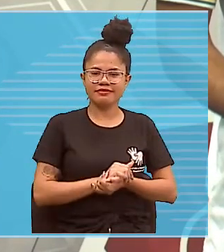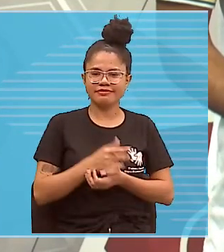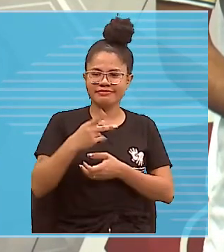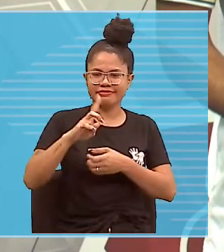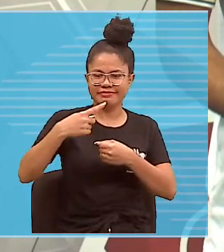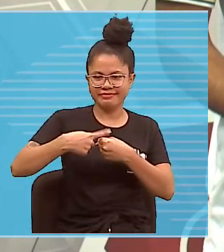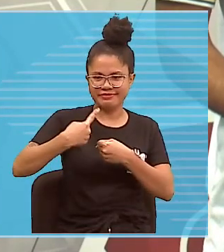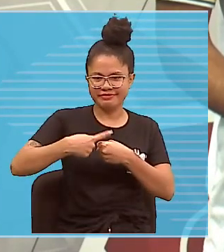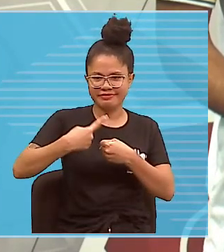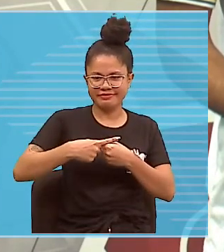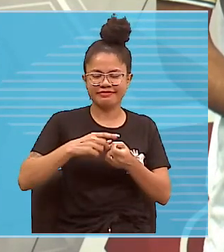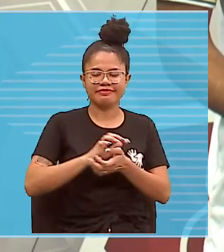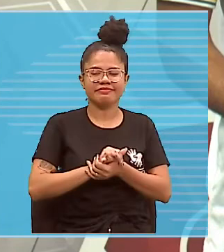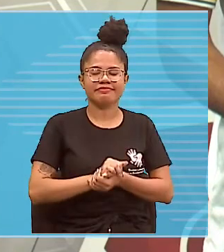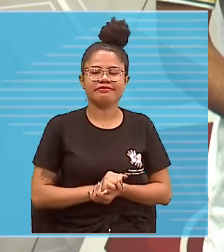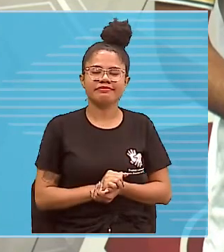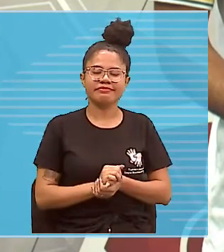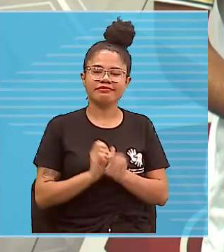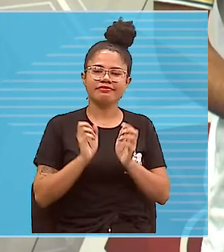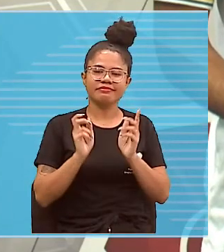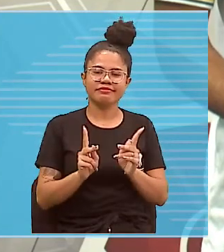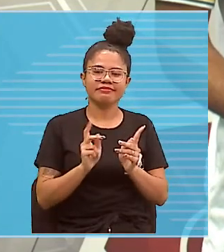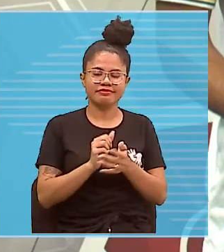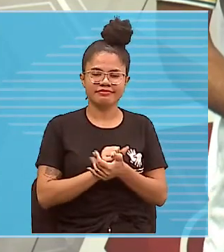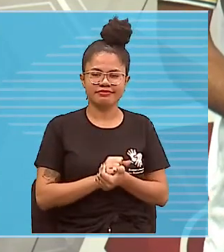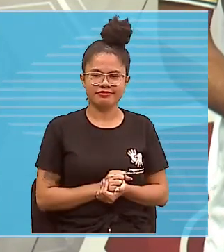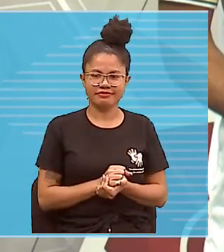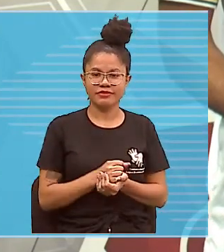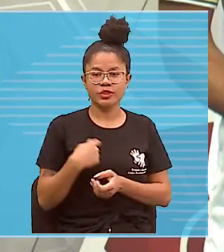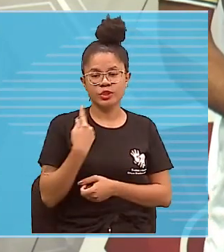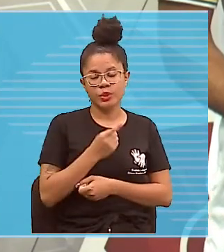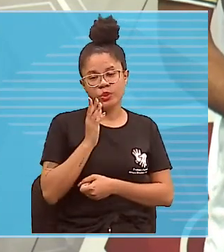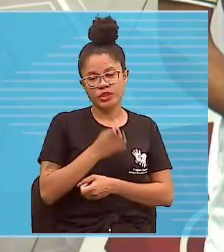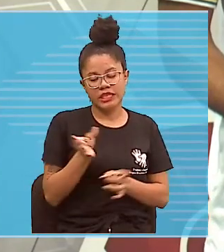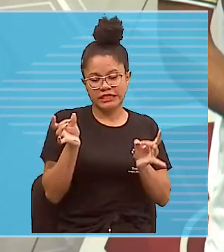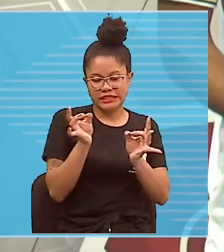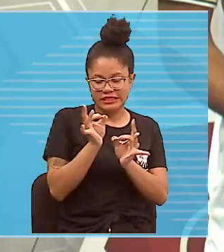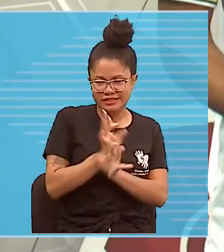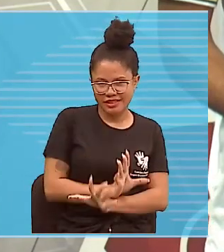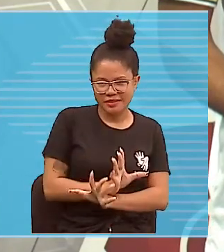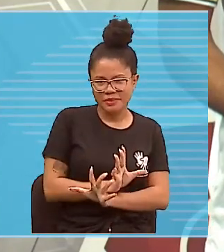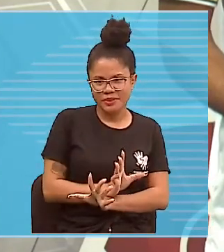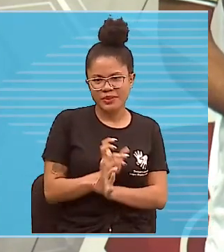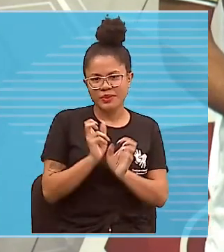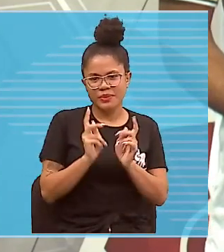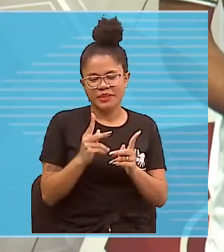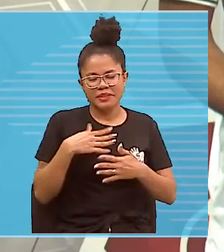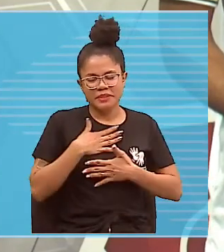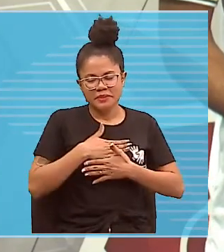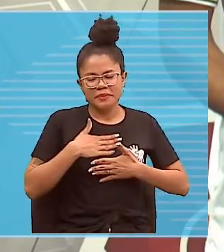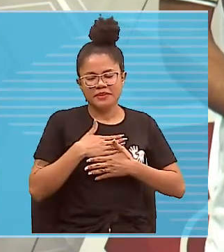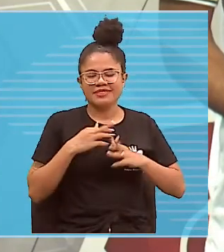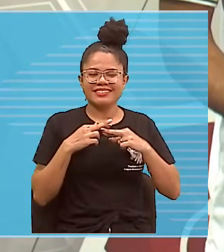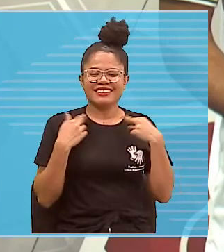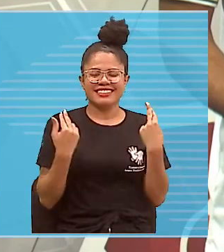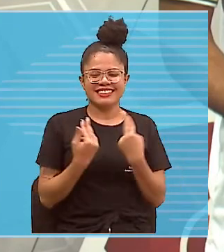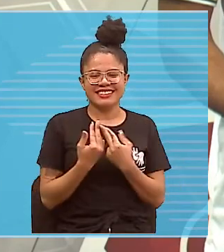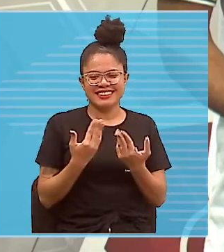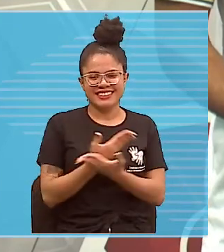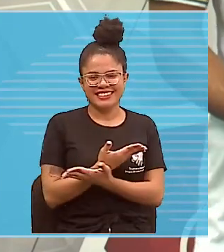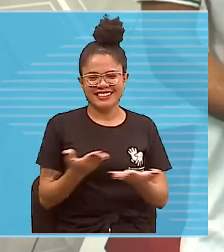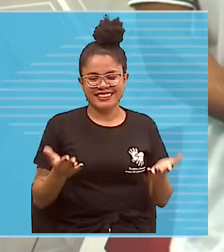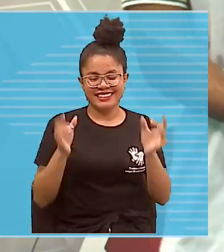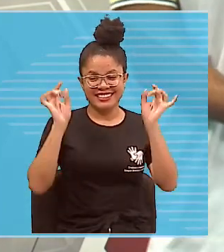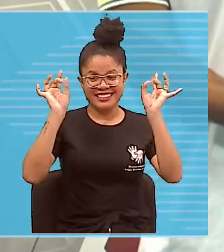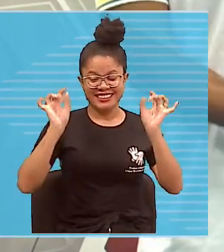show de talentos de verdade. E a gente já está se despedindo aqui, né? Foi um prazer estar aqui com vocês nesse especial